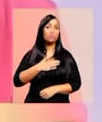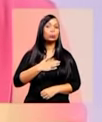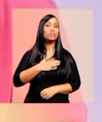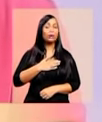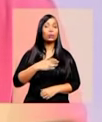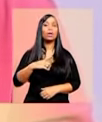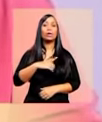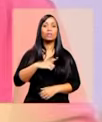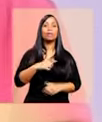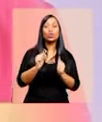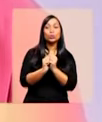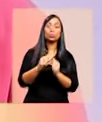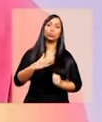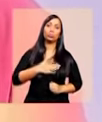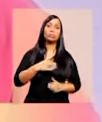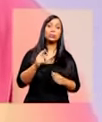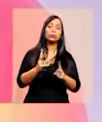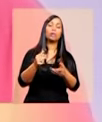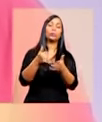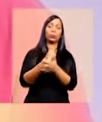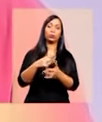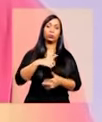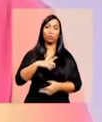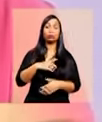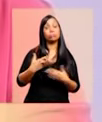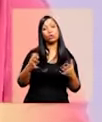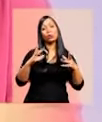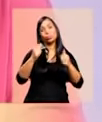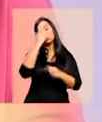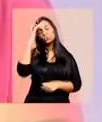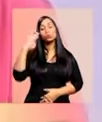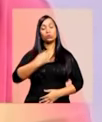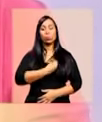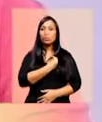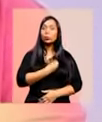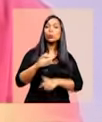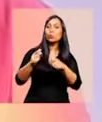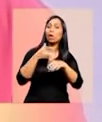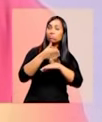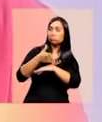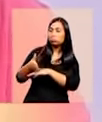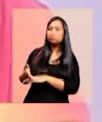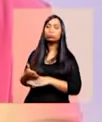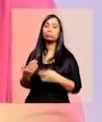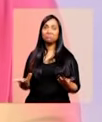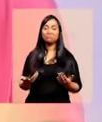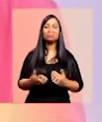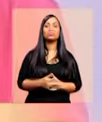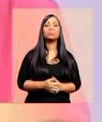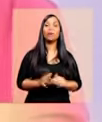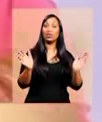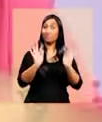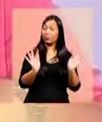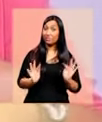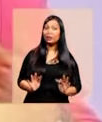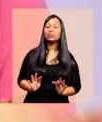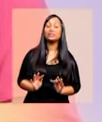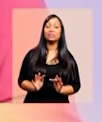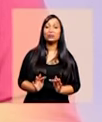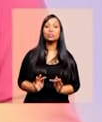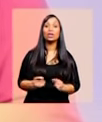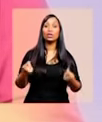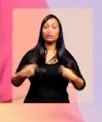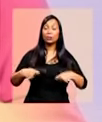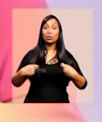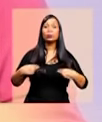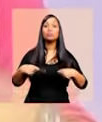endereço fixo. E nunca está longe de mim. Sempre está perto de mim. Né? Com as pessoas que eu convivo, nos lugares que eu frequento e assim por diante. Porque a felicidade, eu acho que